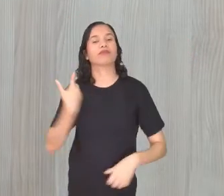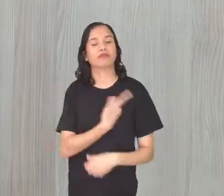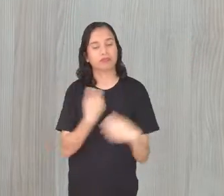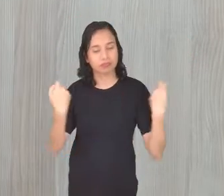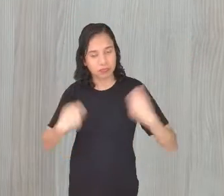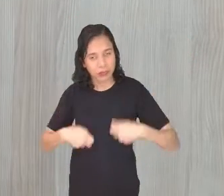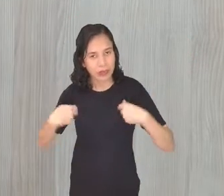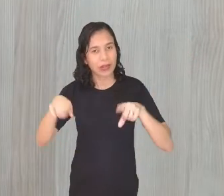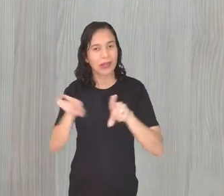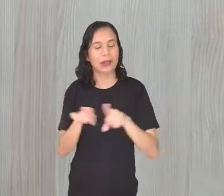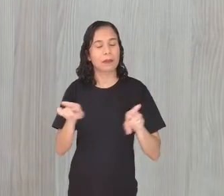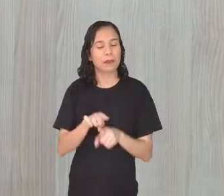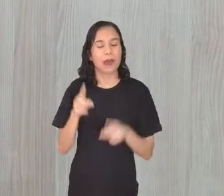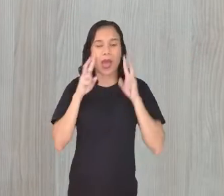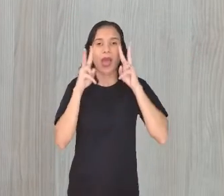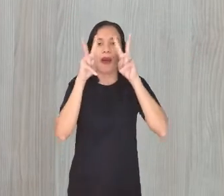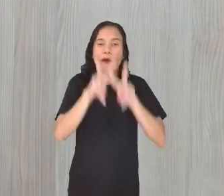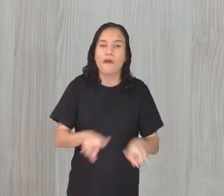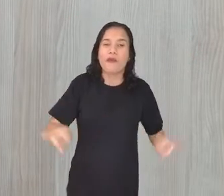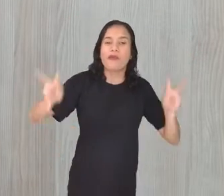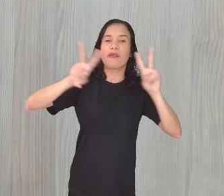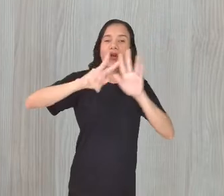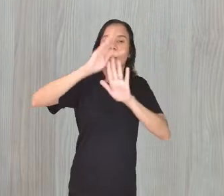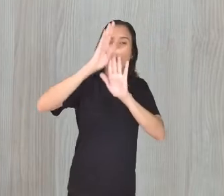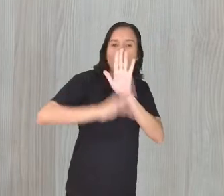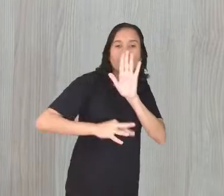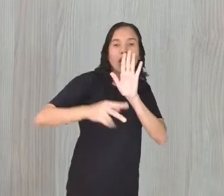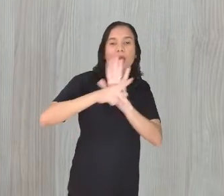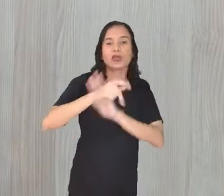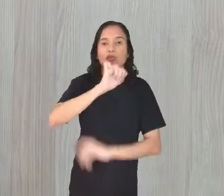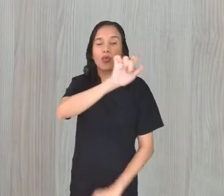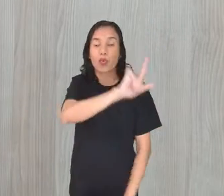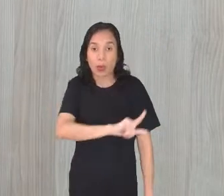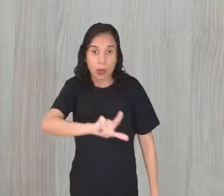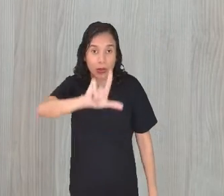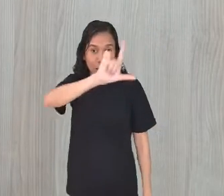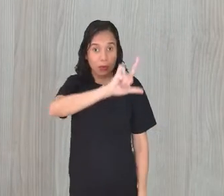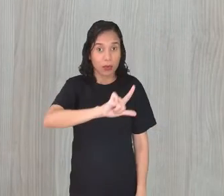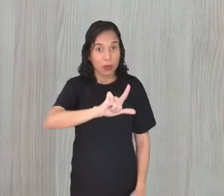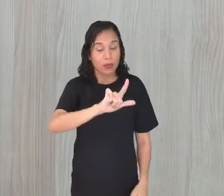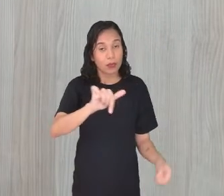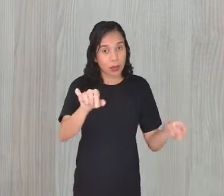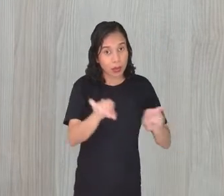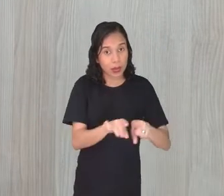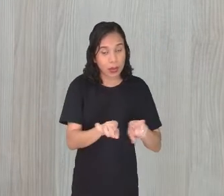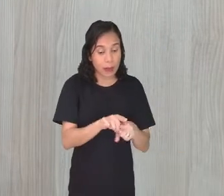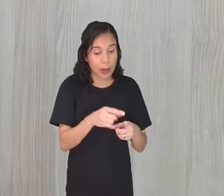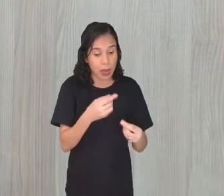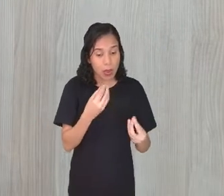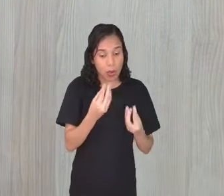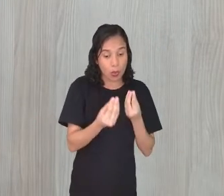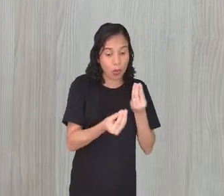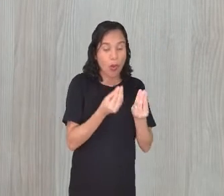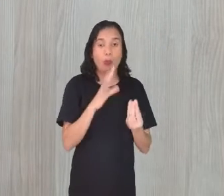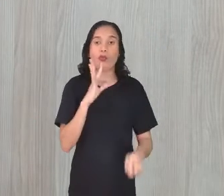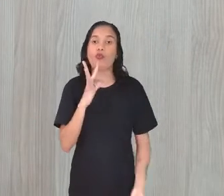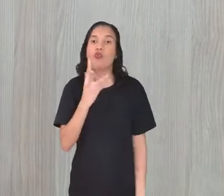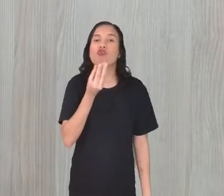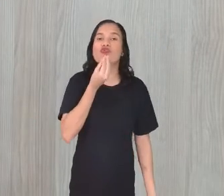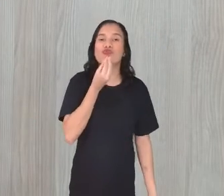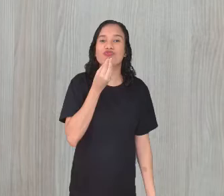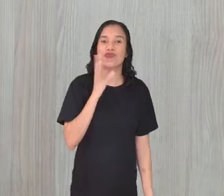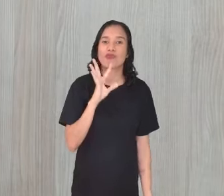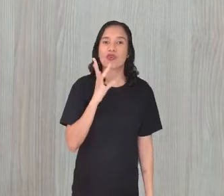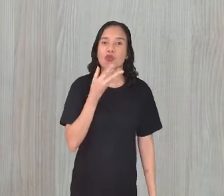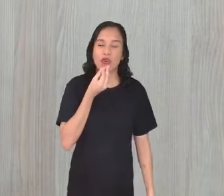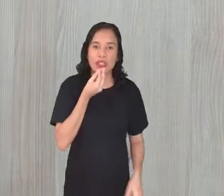também conseguir olhar para o texto literário, para as artes, como também uma forma de conhecimento, não só de